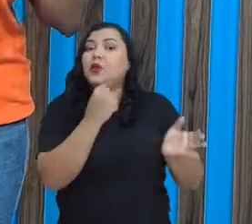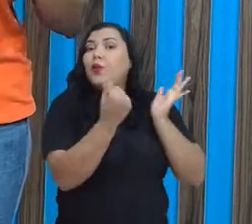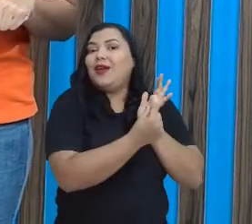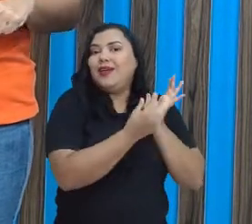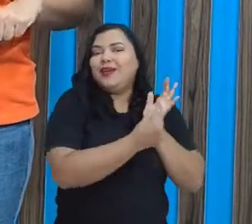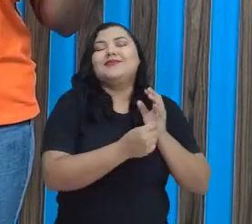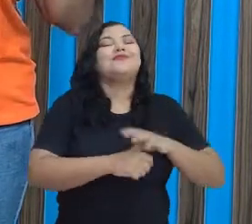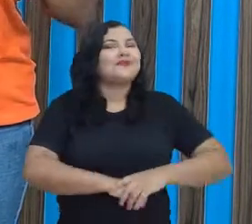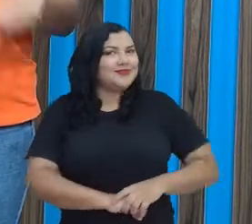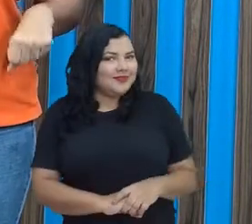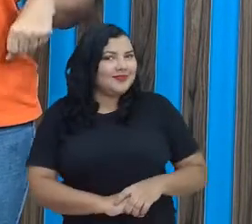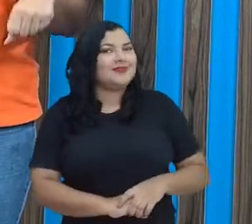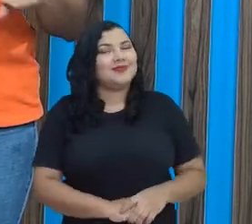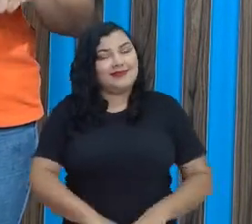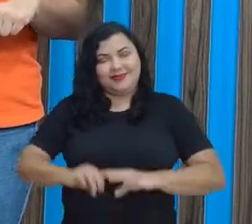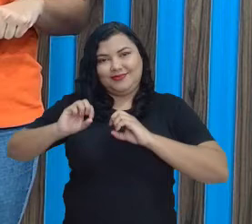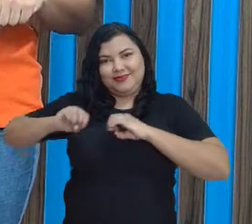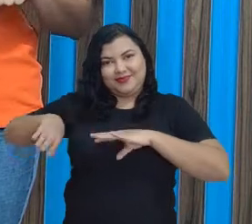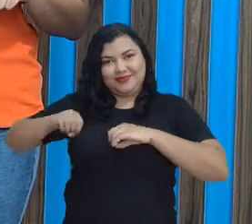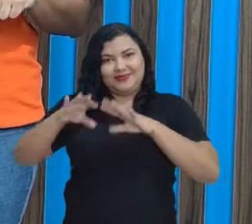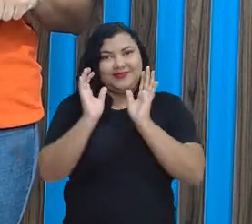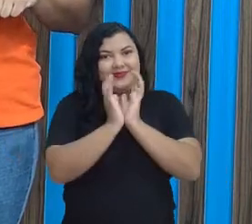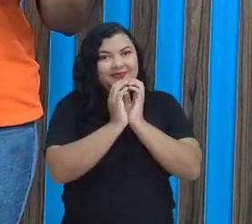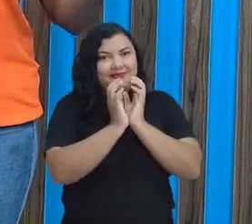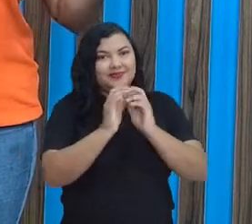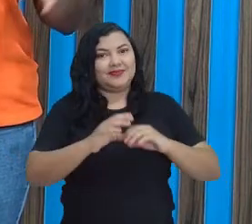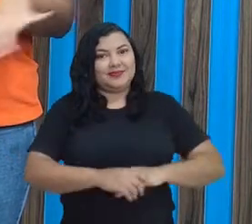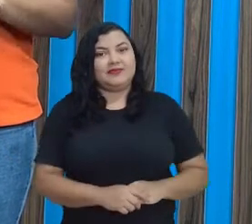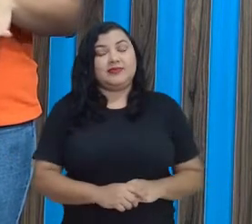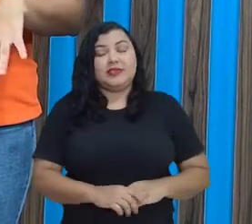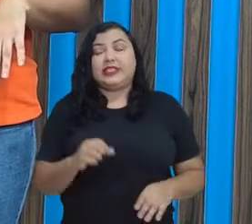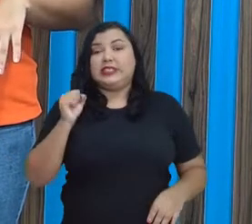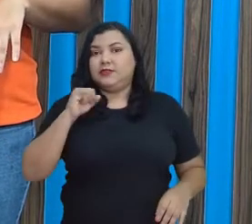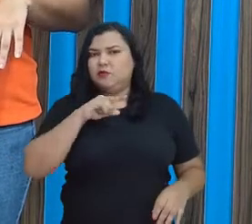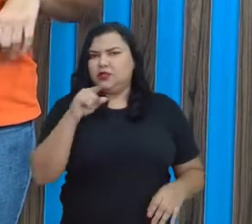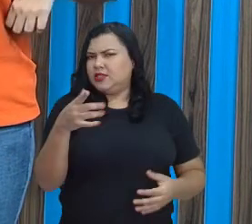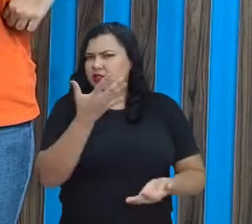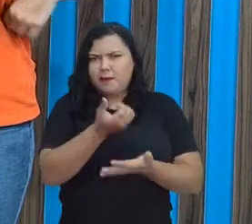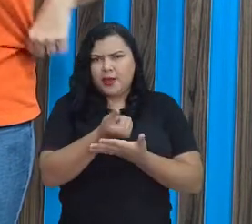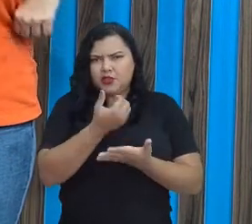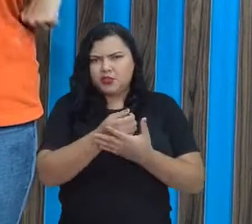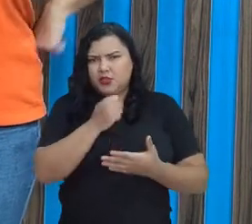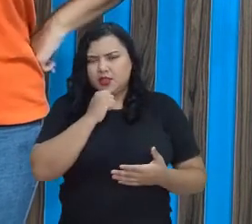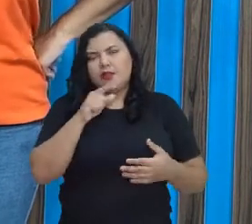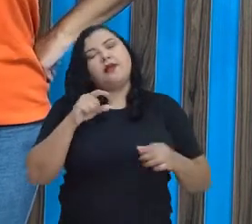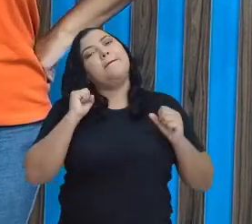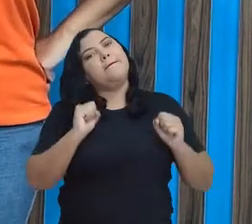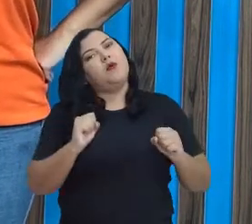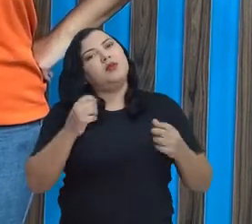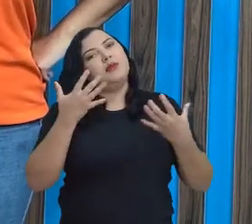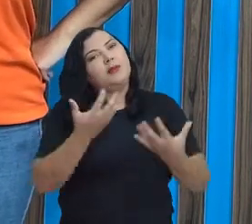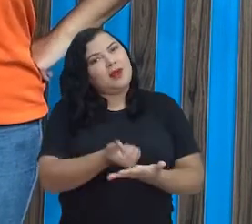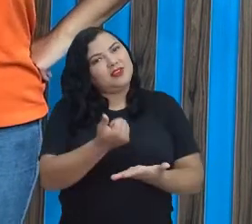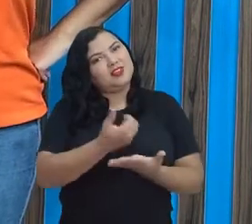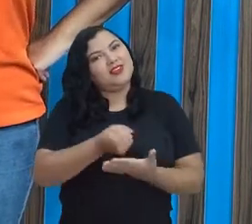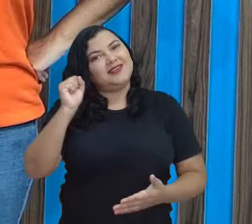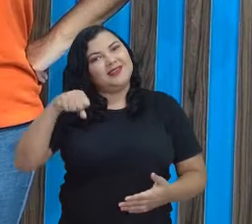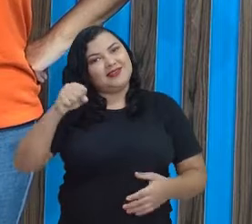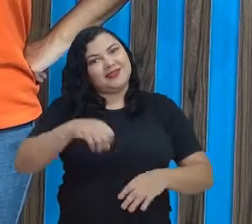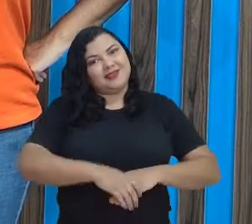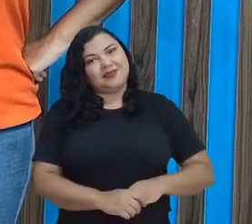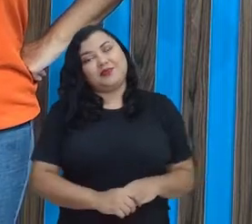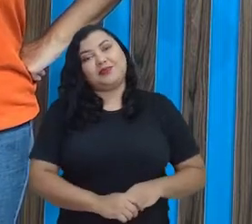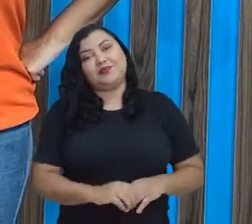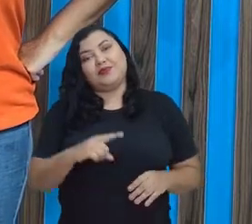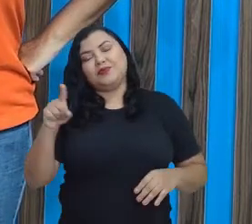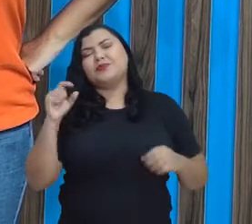O aplicativo Educa Recife, que se vocês ainda não baixaram, gente, tá na hora de baixar, tá certo? E onde vocês